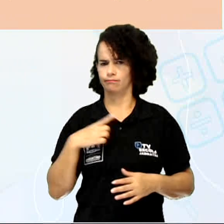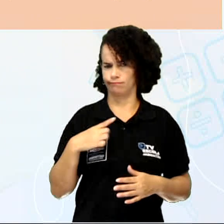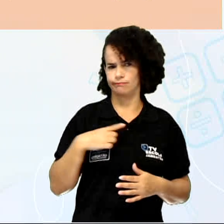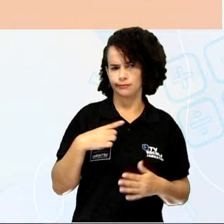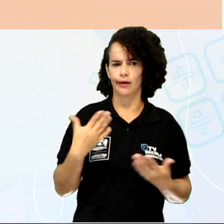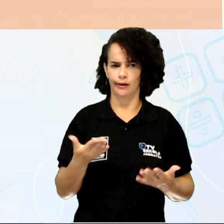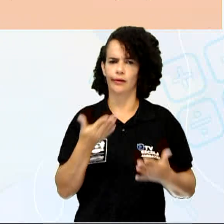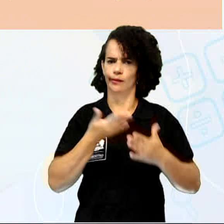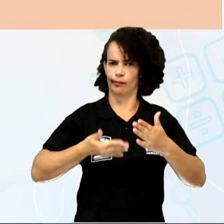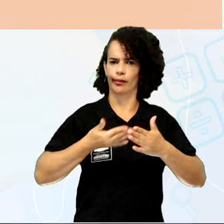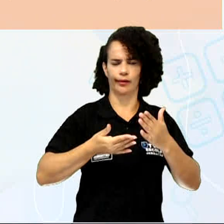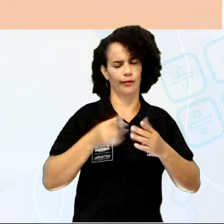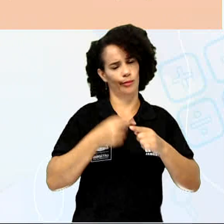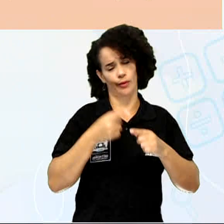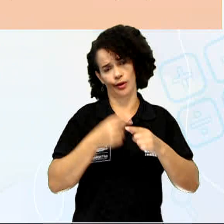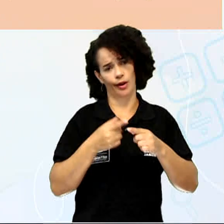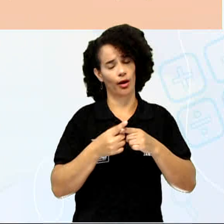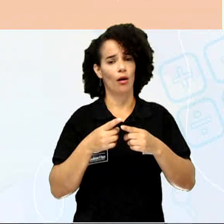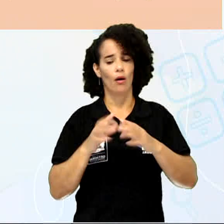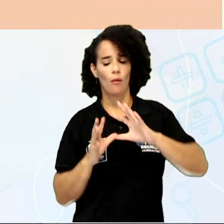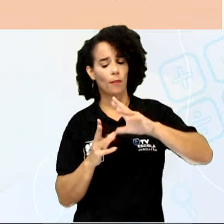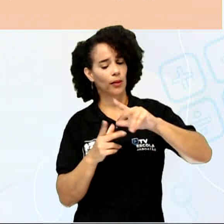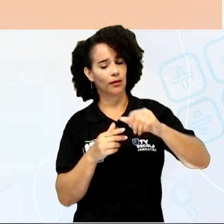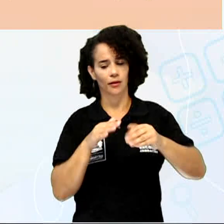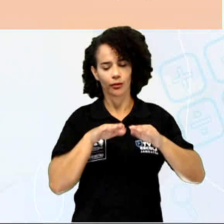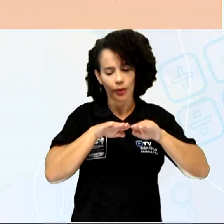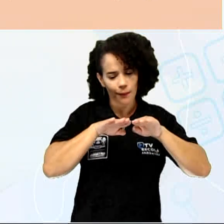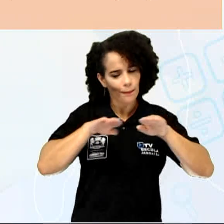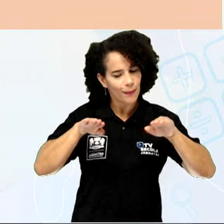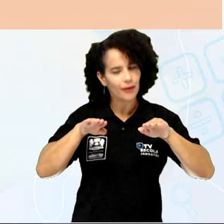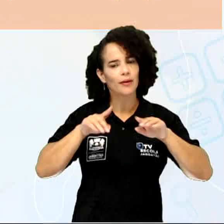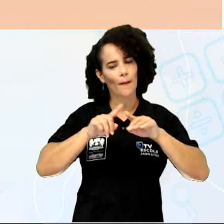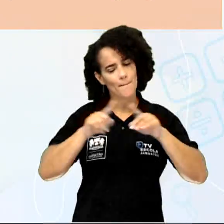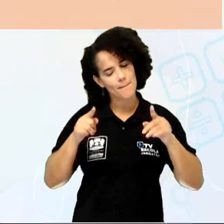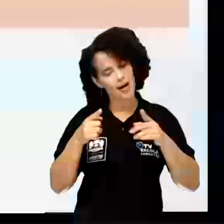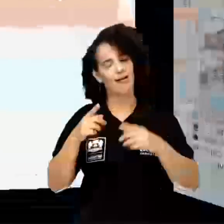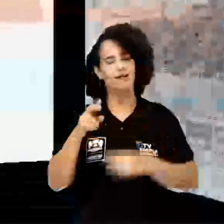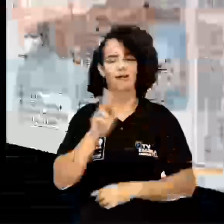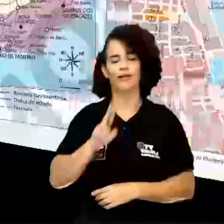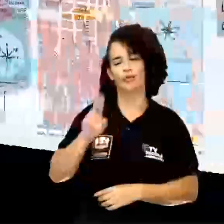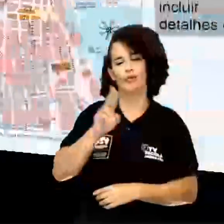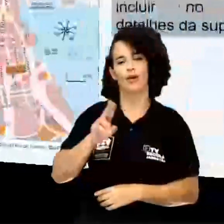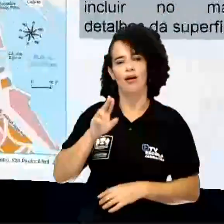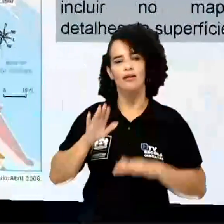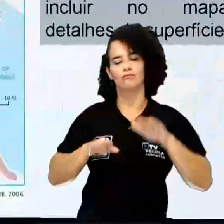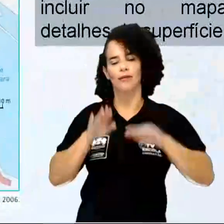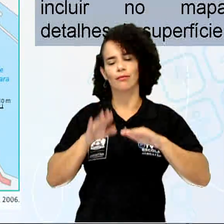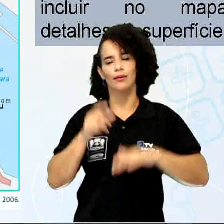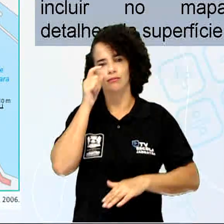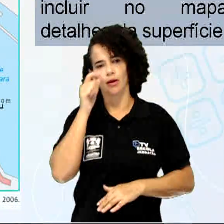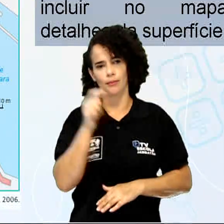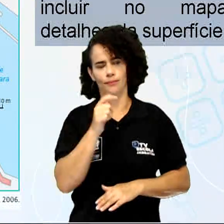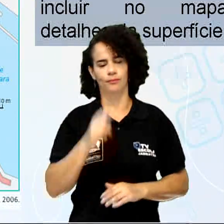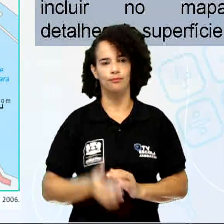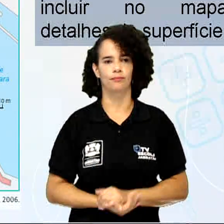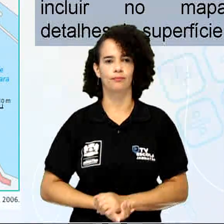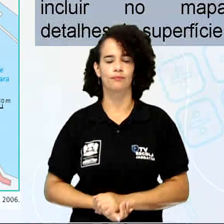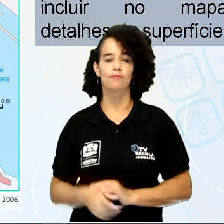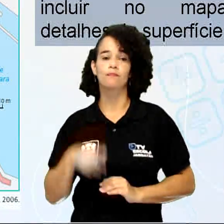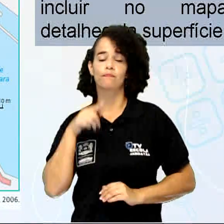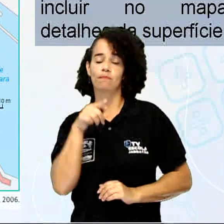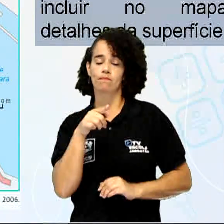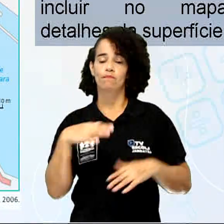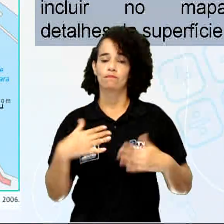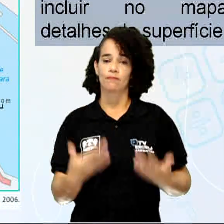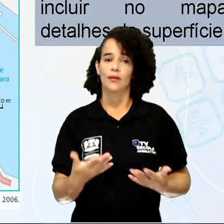distorções, porque o planeta não é plano, tá? Mas ele é usado de acordo com alguns interesses. E aí, para compensar